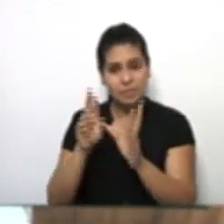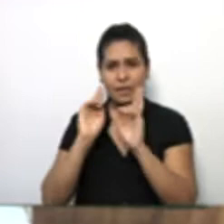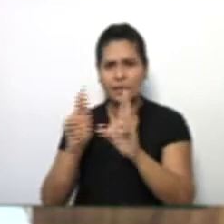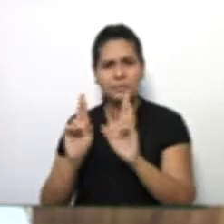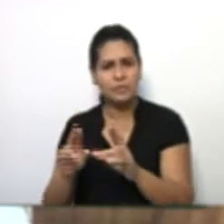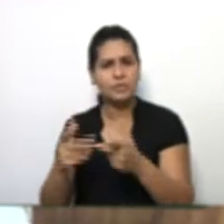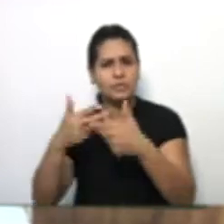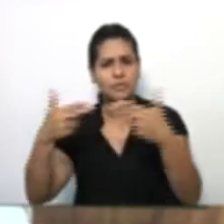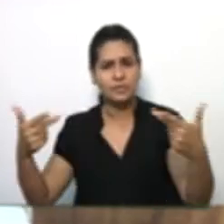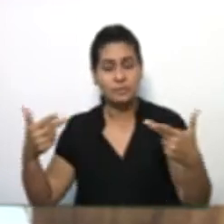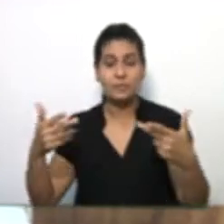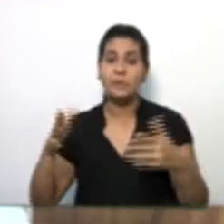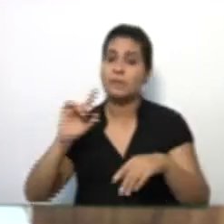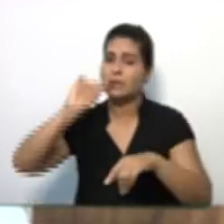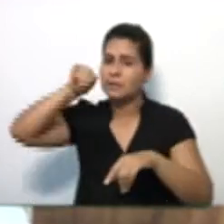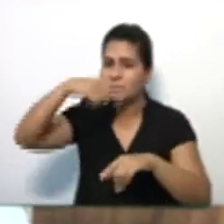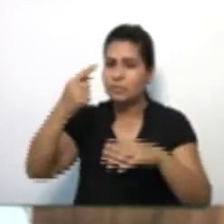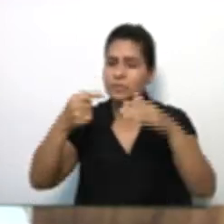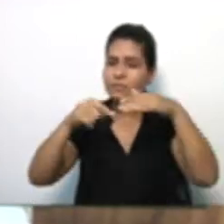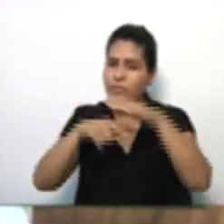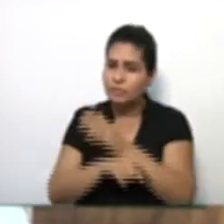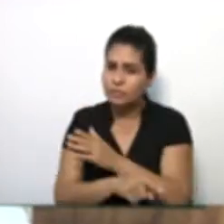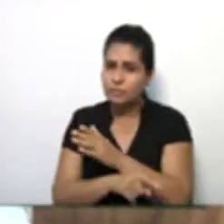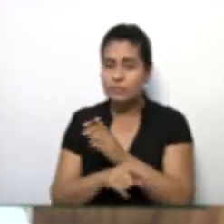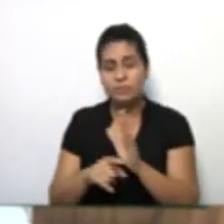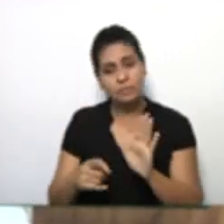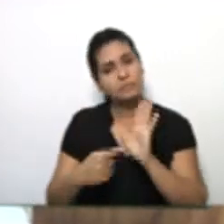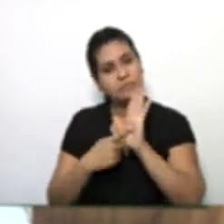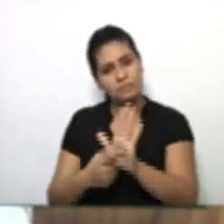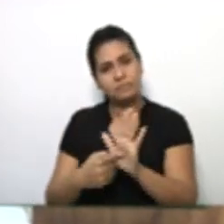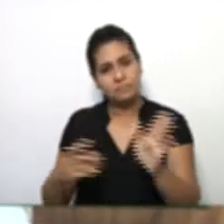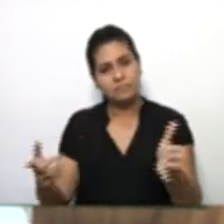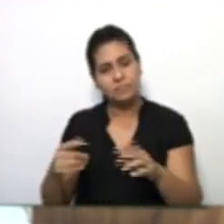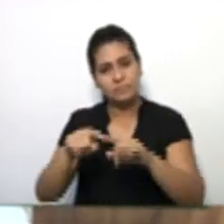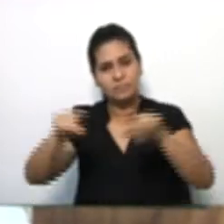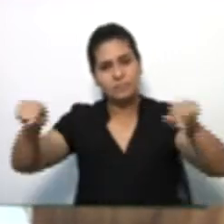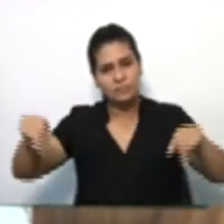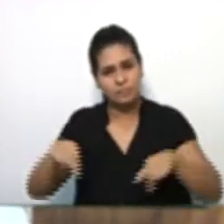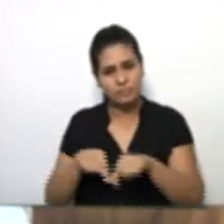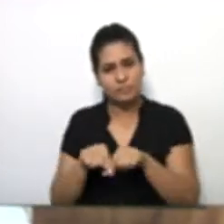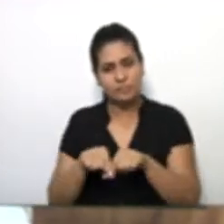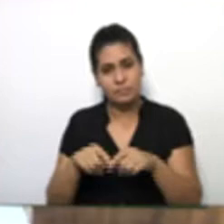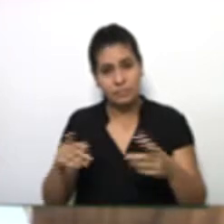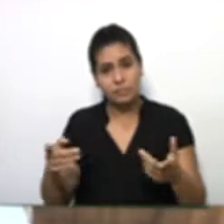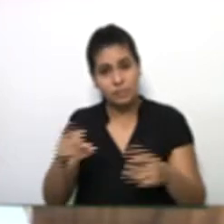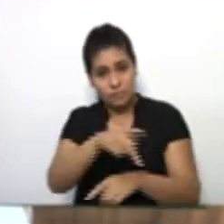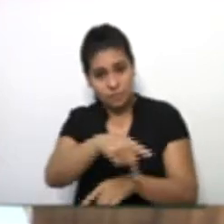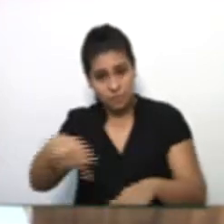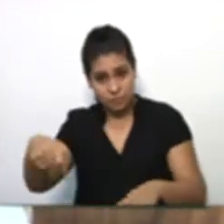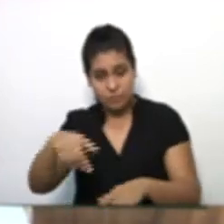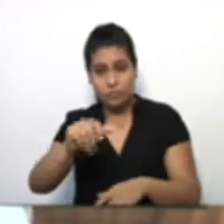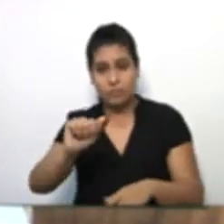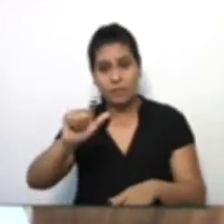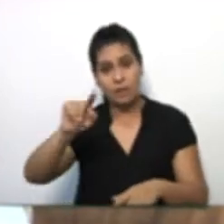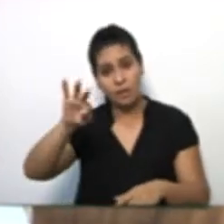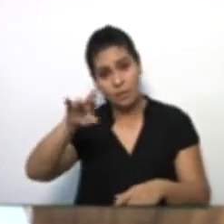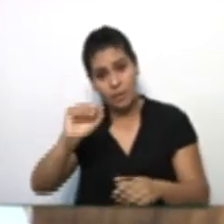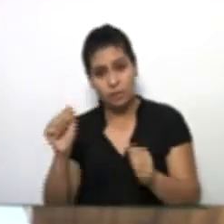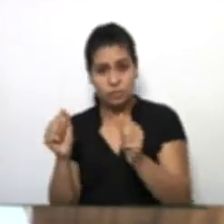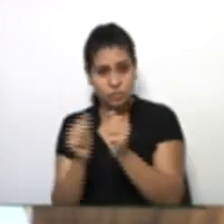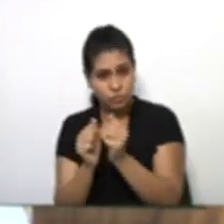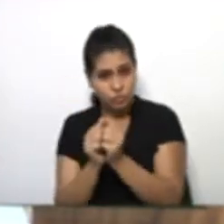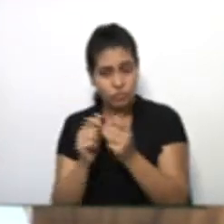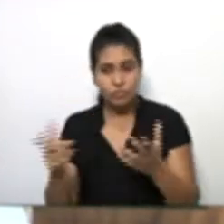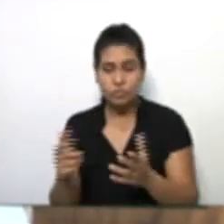vamos tratar ela mais detalhadamente. Aí nós trazemos aqui para a sala de aula e o professor Alberto, juntamente comigo, nós